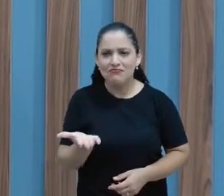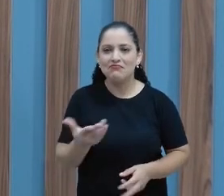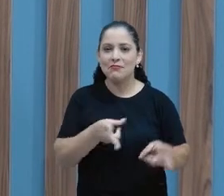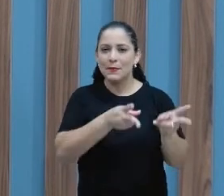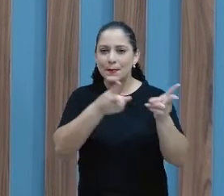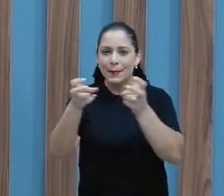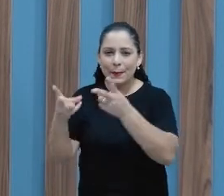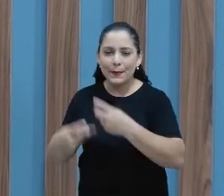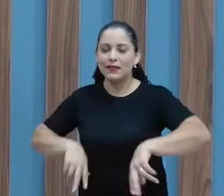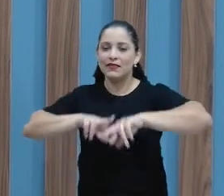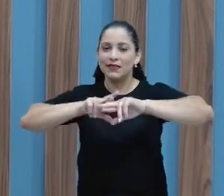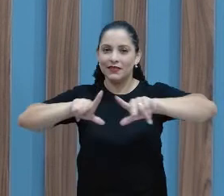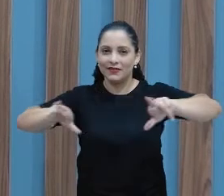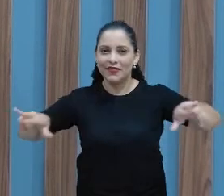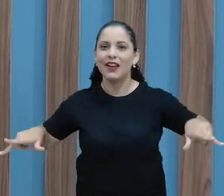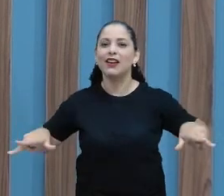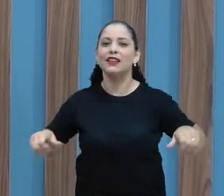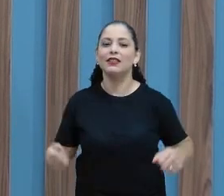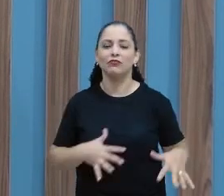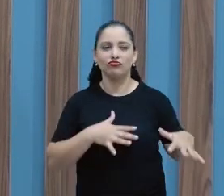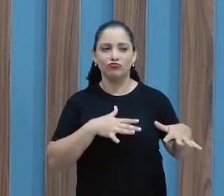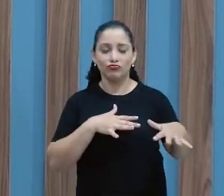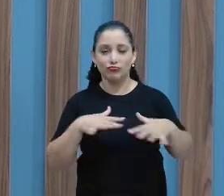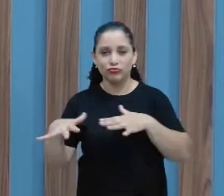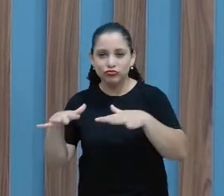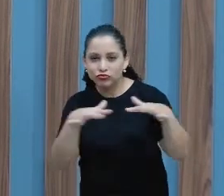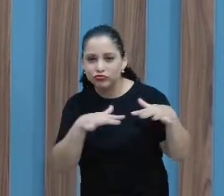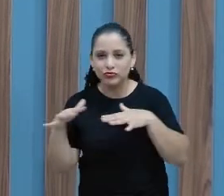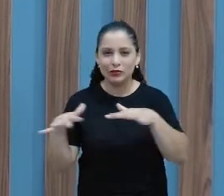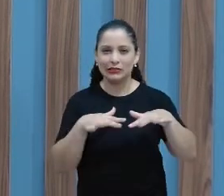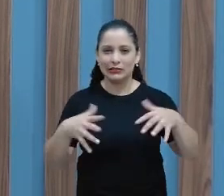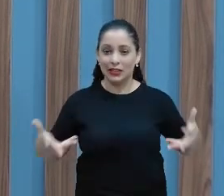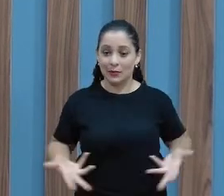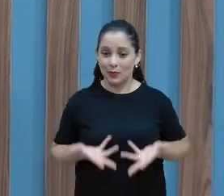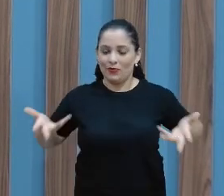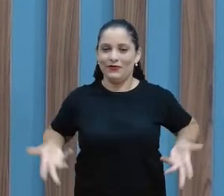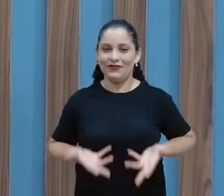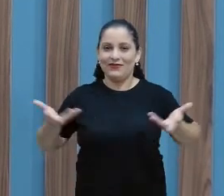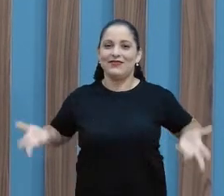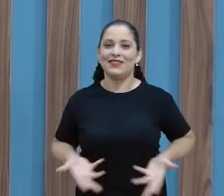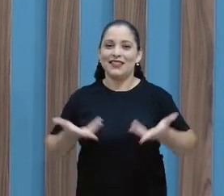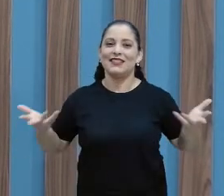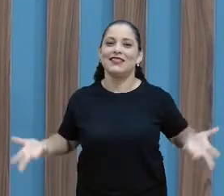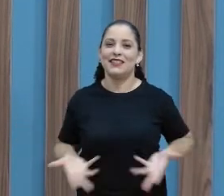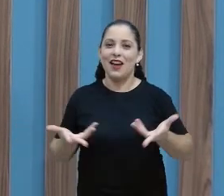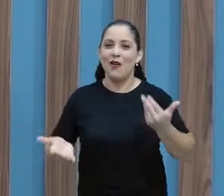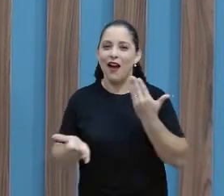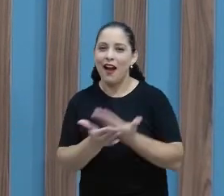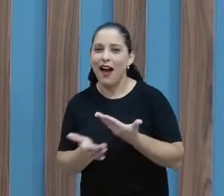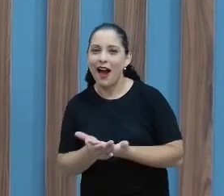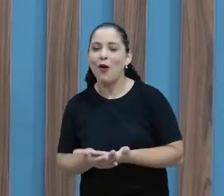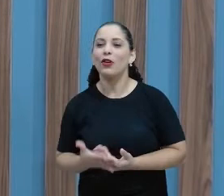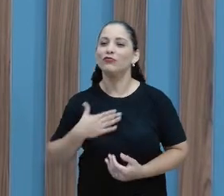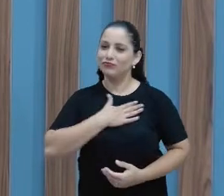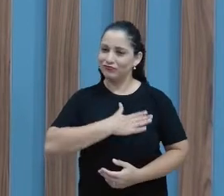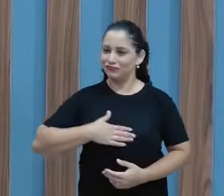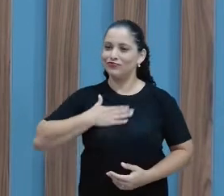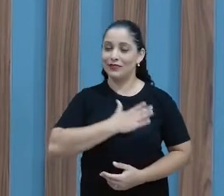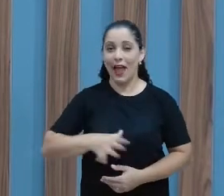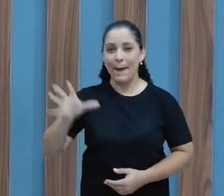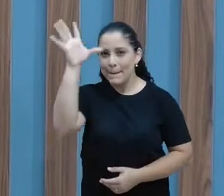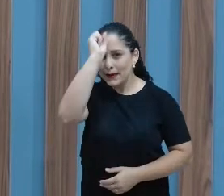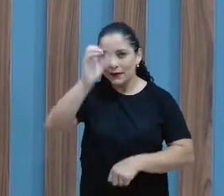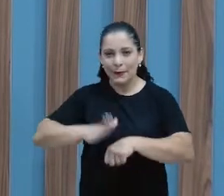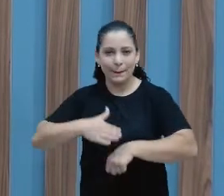forma, de uma forma mais dinâmica, né? A tua aula me traz esse dinamismo e me divertindo eu aprendo melhor. O que é que